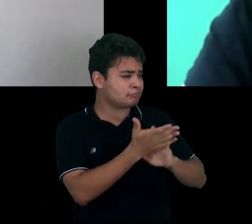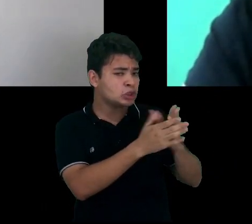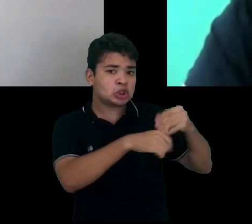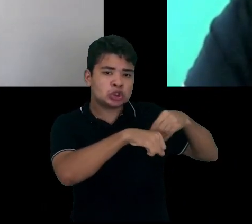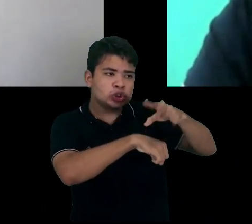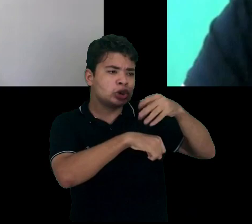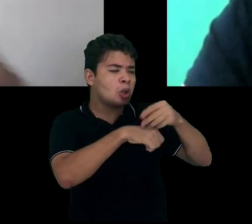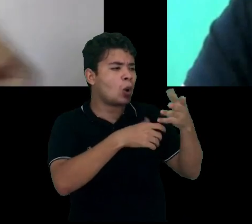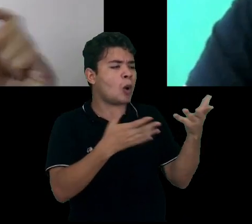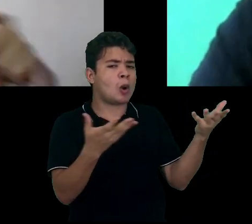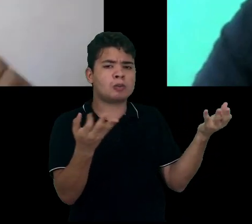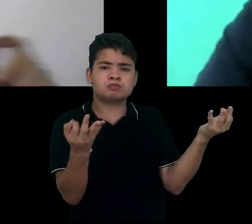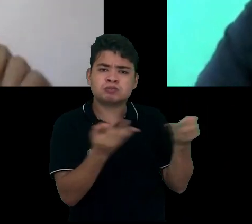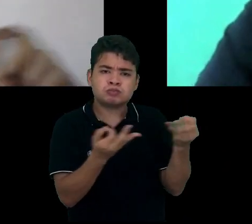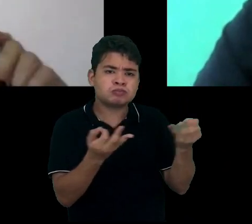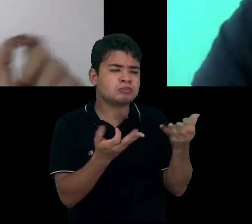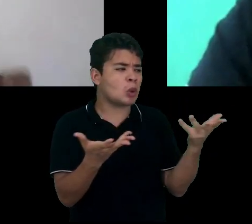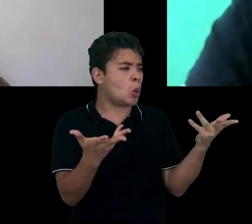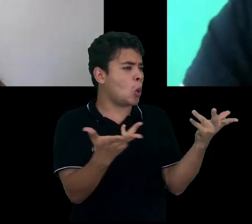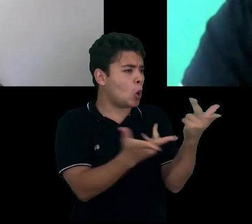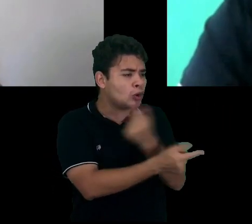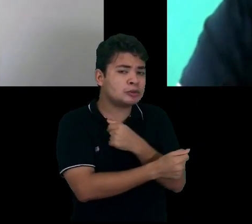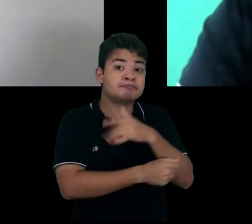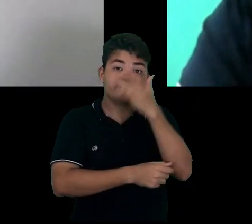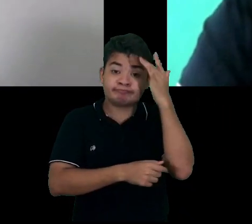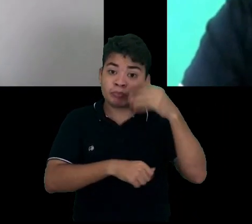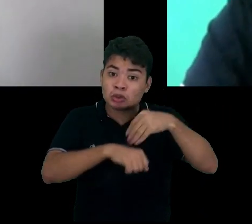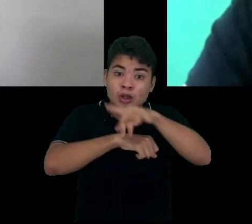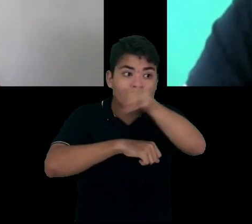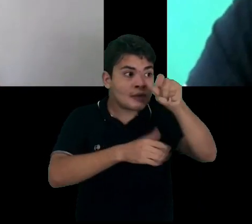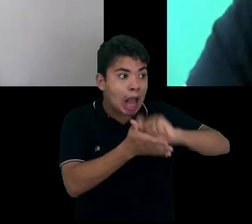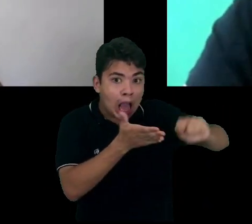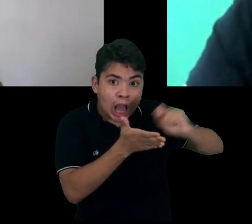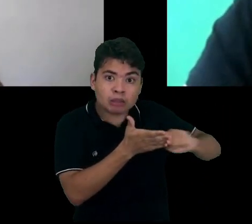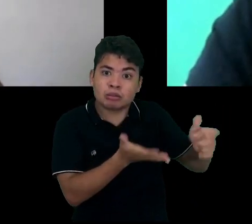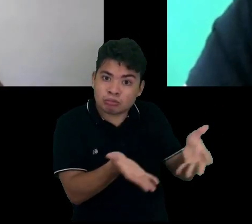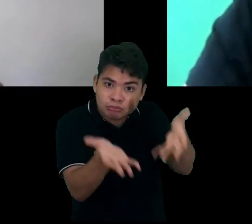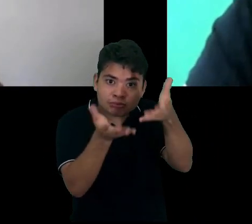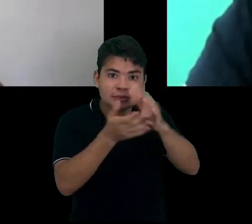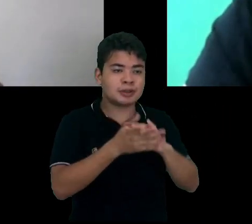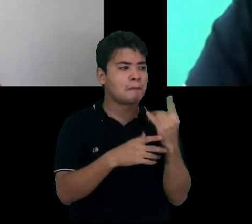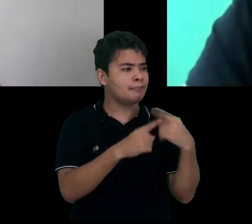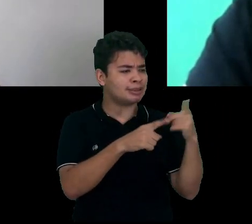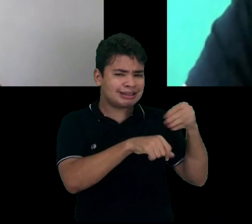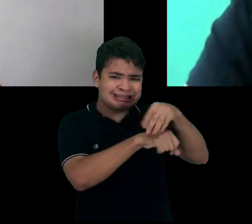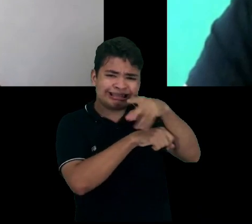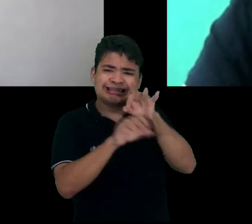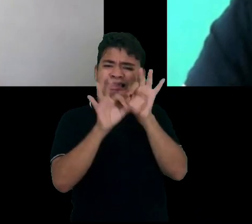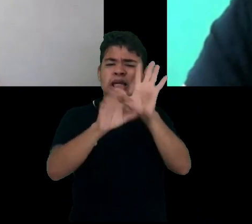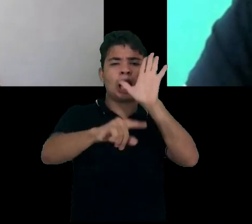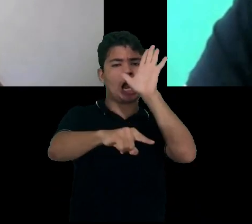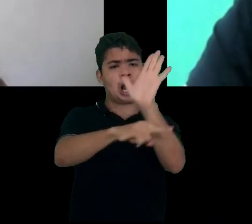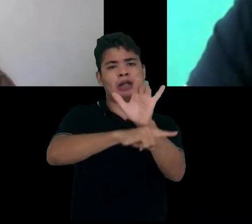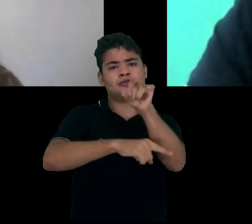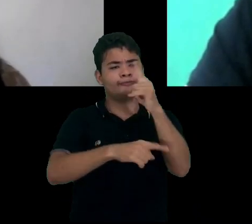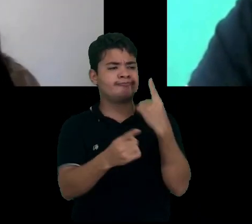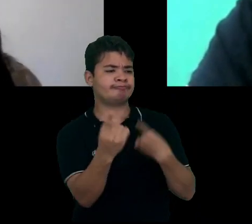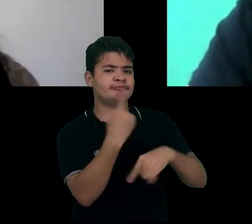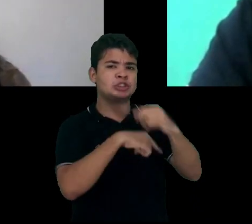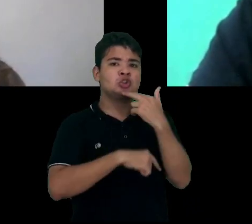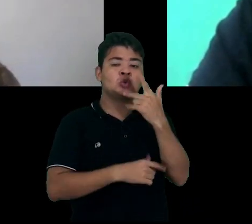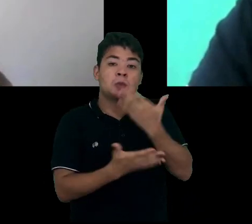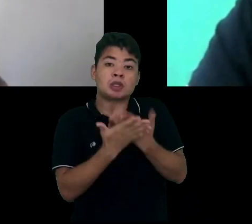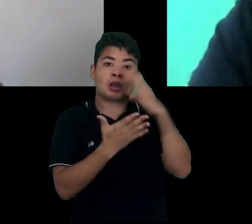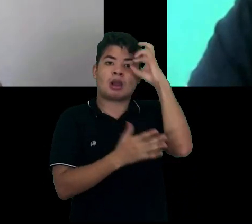Excelente, hein, gente? Olha, vamos anotar aí, viu? Tenho certeza que essas dicas vocês vão também deslanchar no idioma que